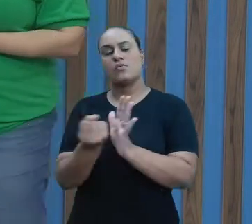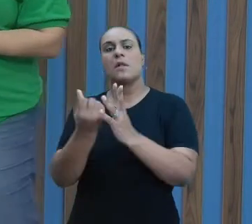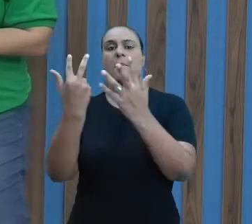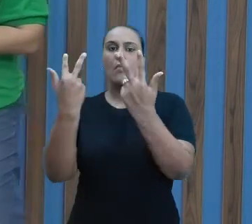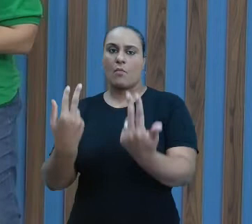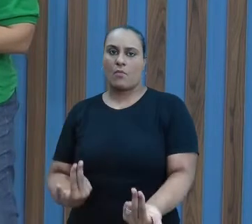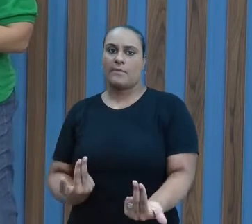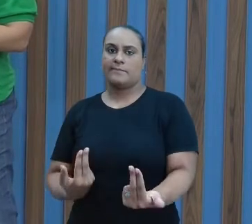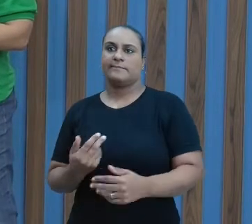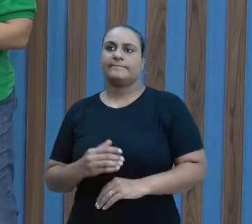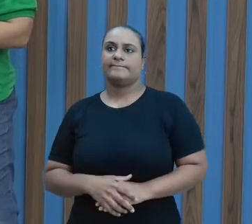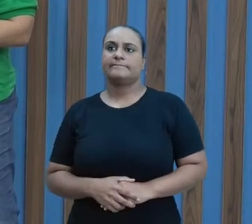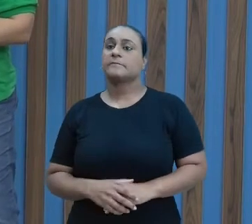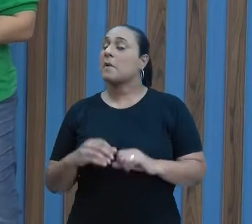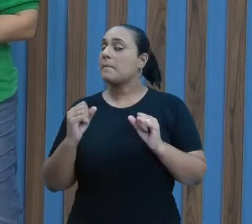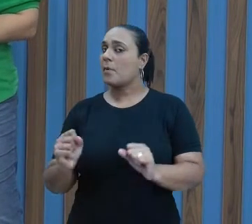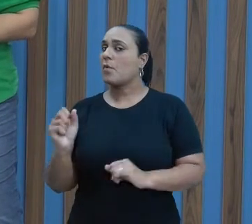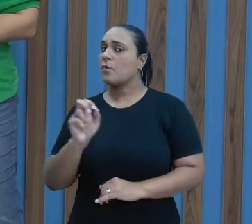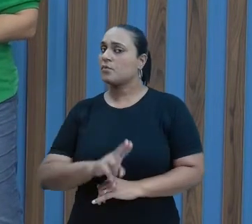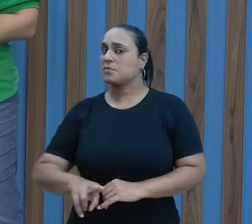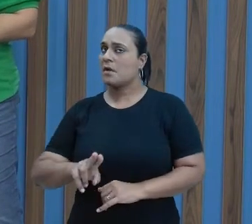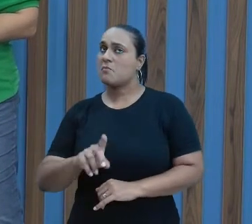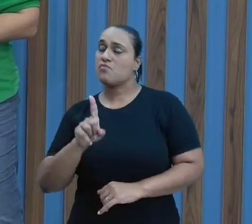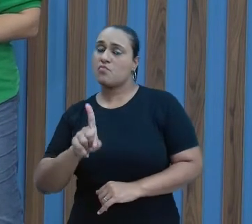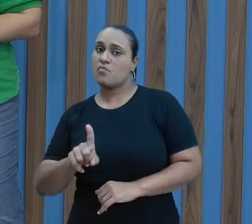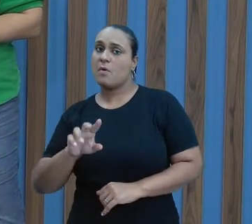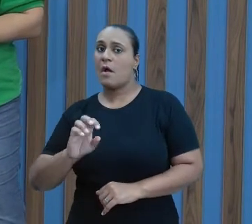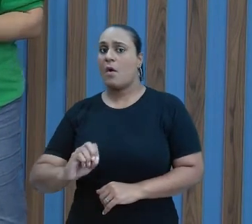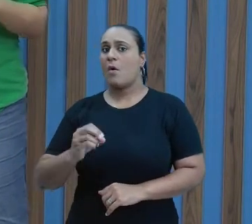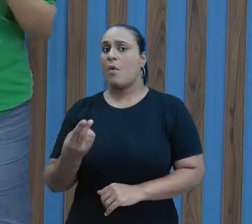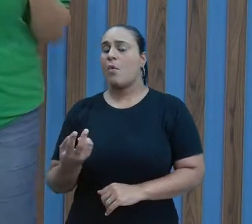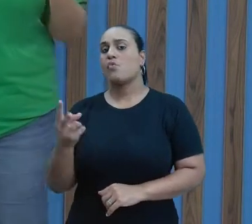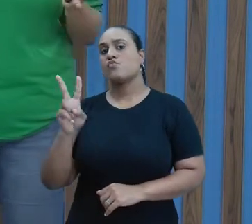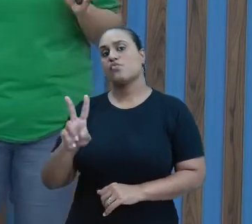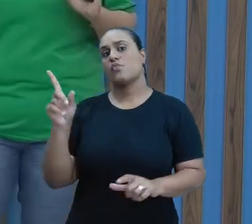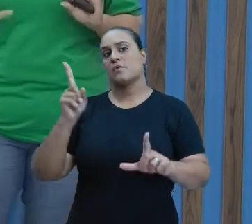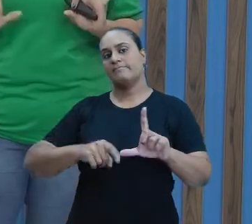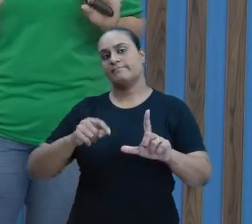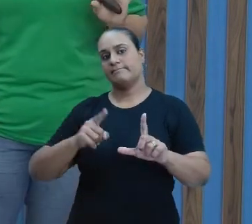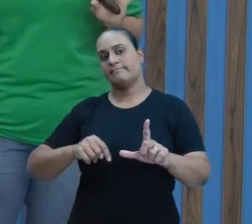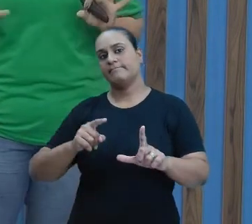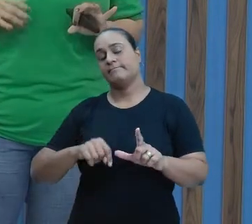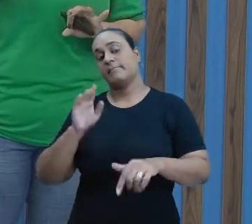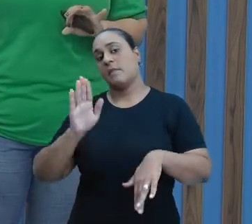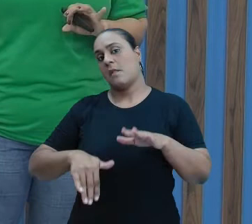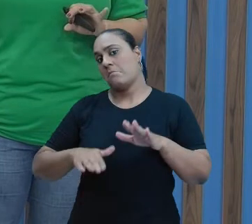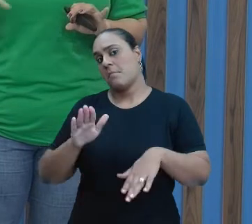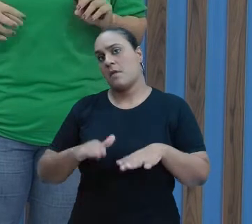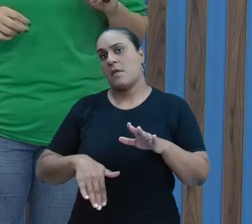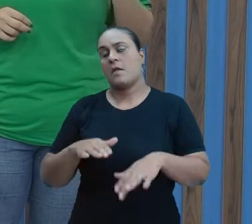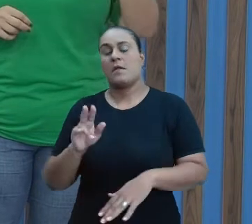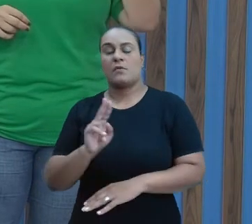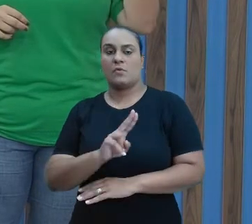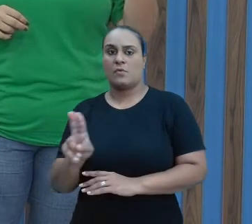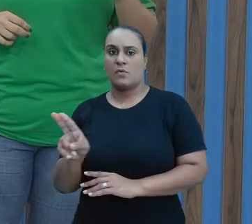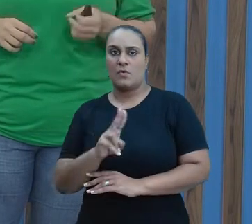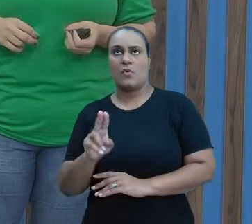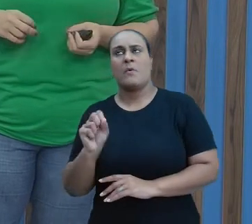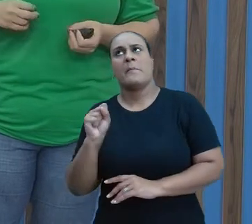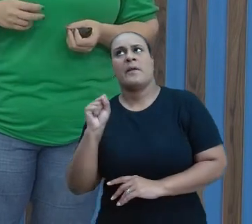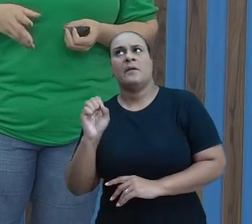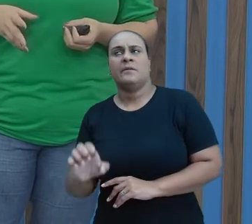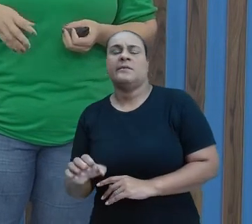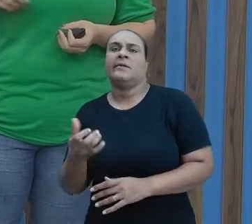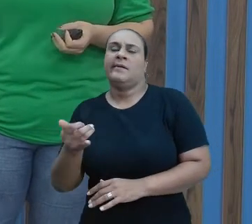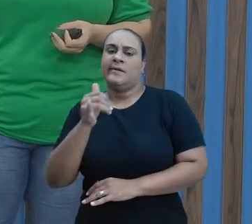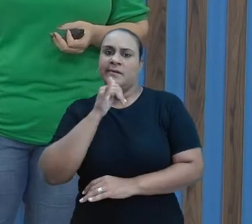Então, pode ser utilizado uma ou duas letras. Isso aí vai depender do nome, né? Se tem também,